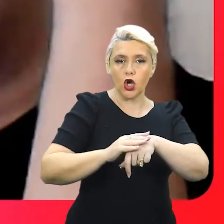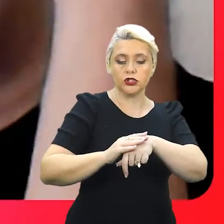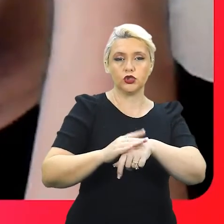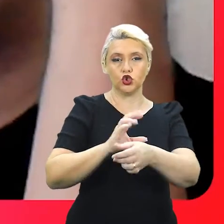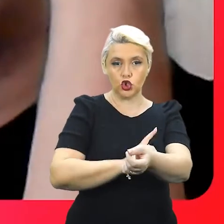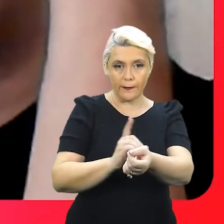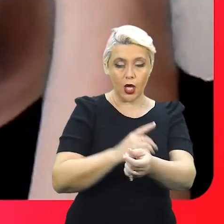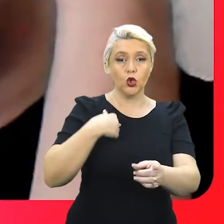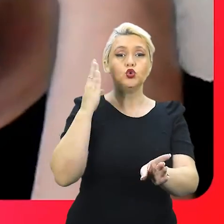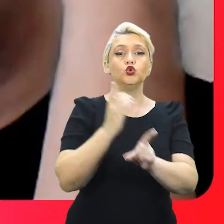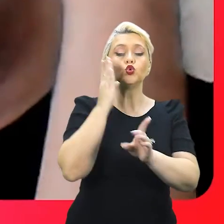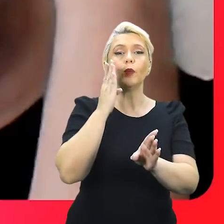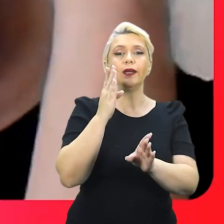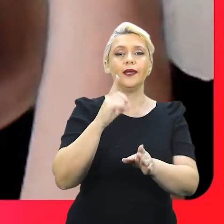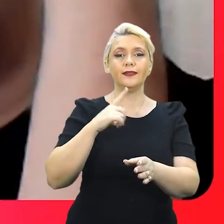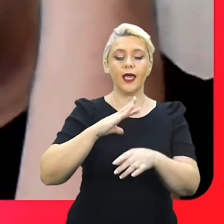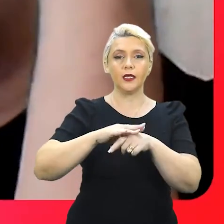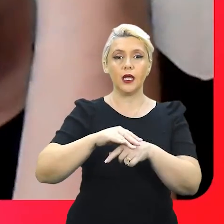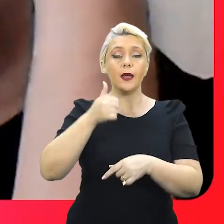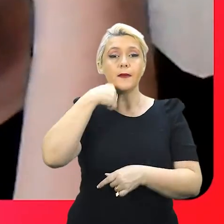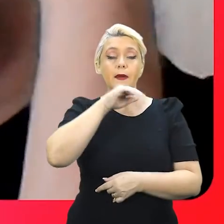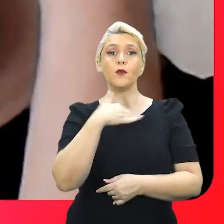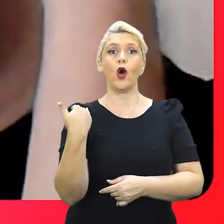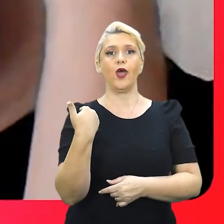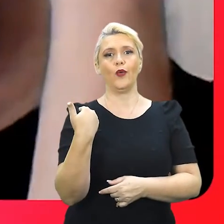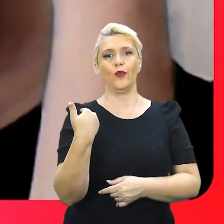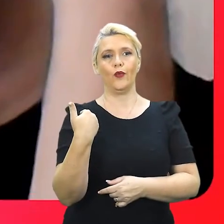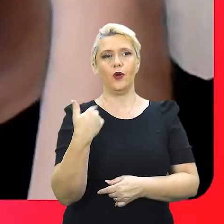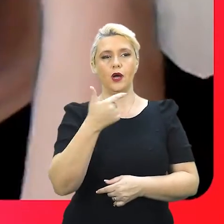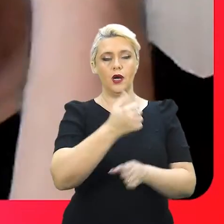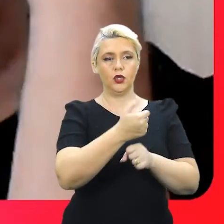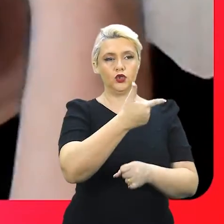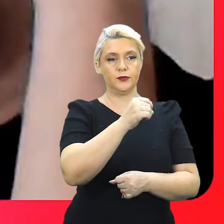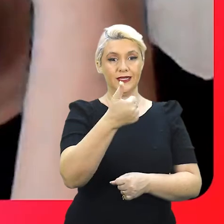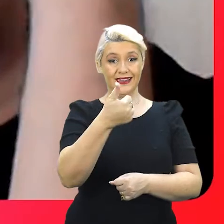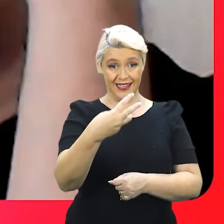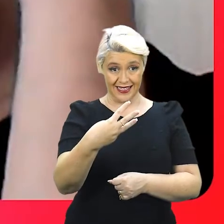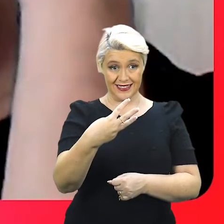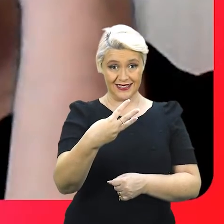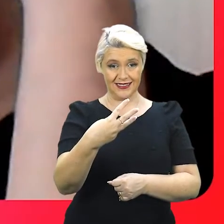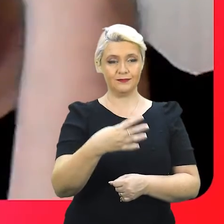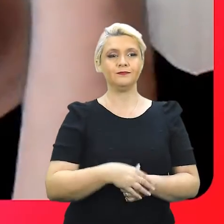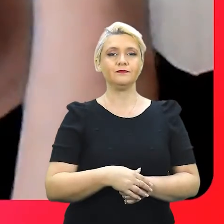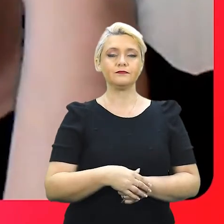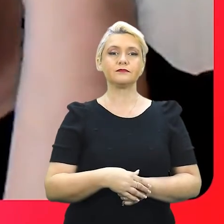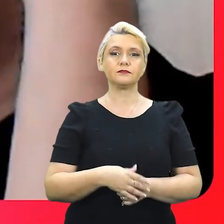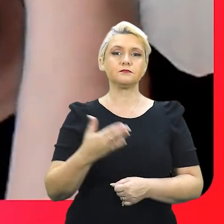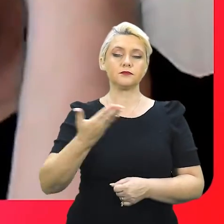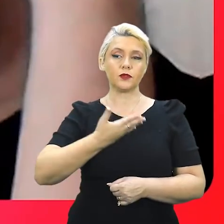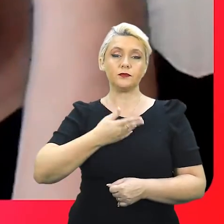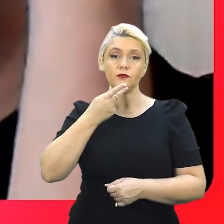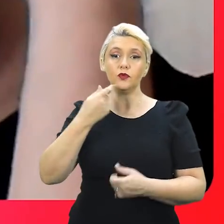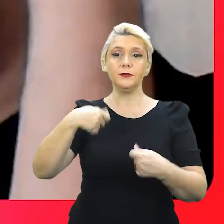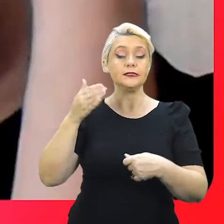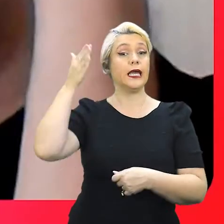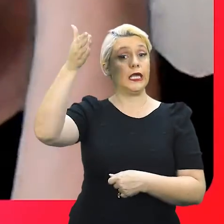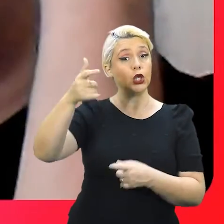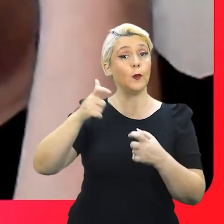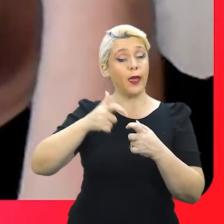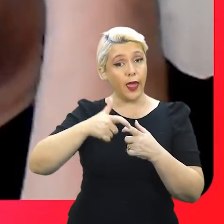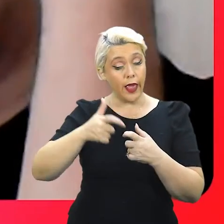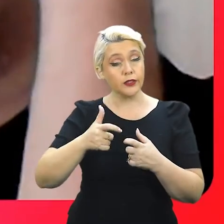o diabetes quando a mamãe morreu, em 2003. Certo. O Datena botou na minha cabeça que eu tinha que ir no